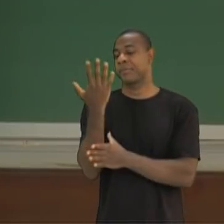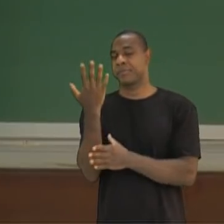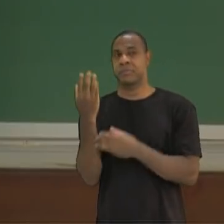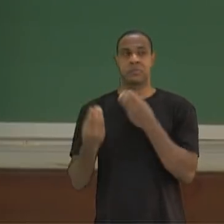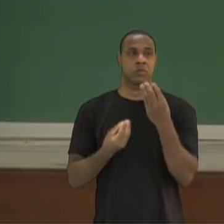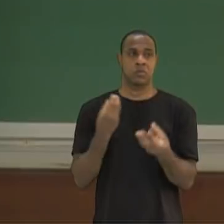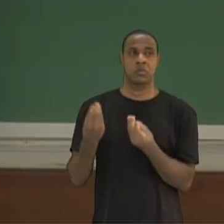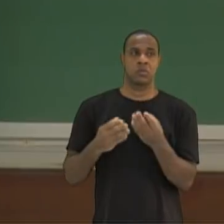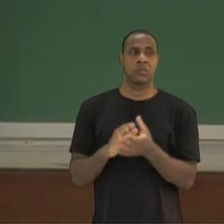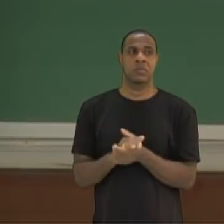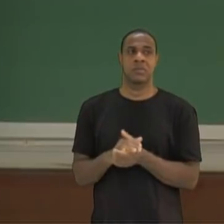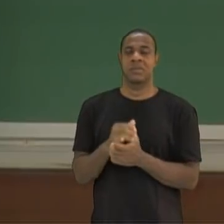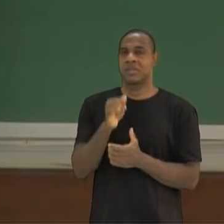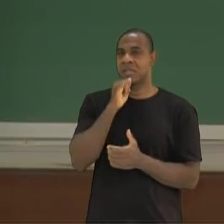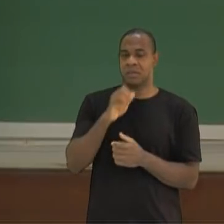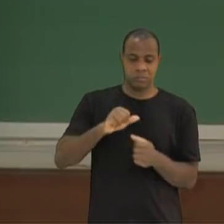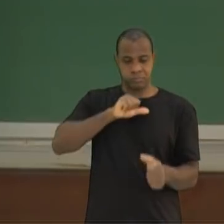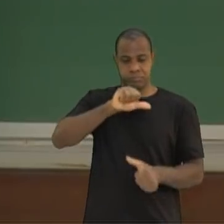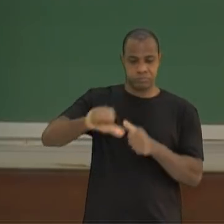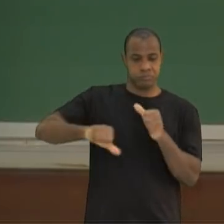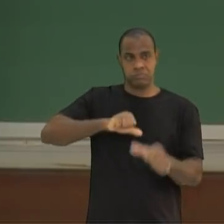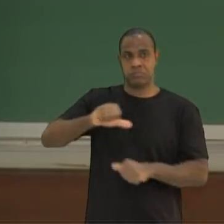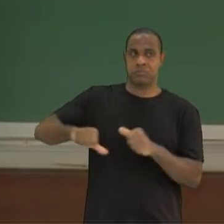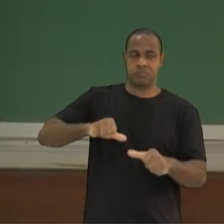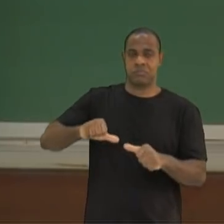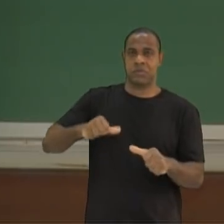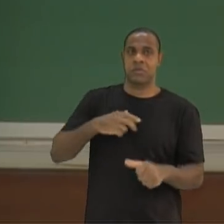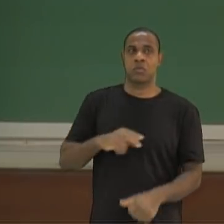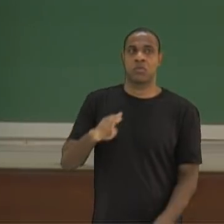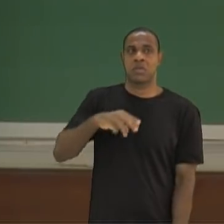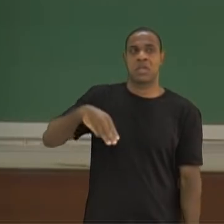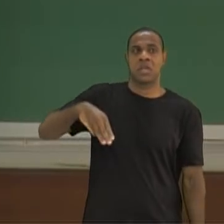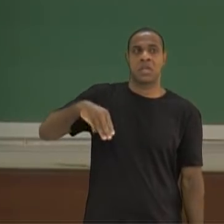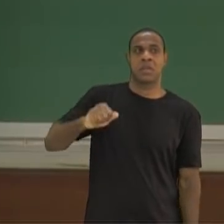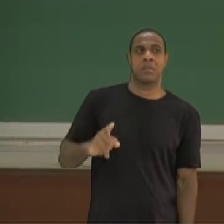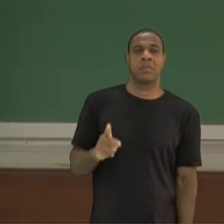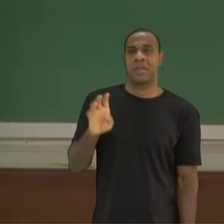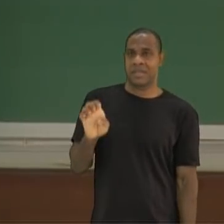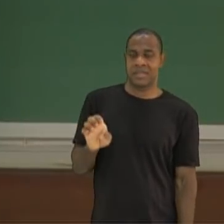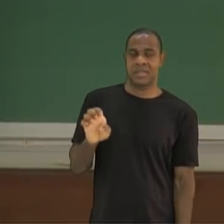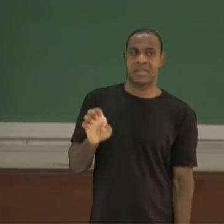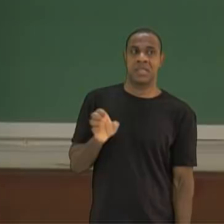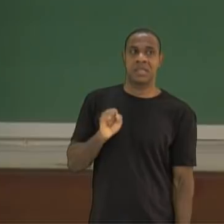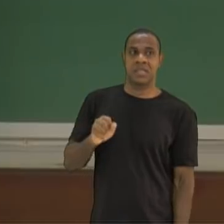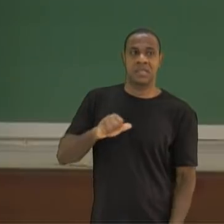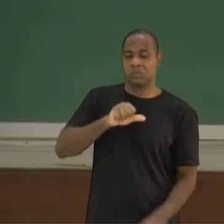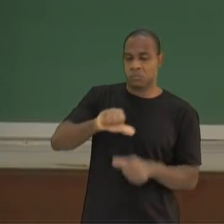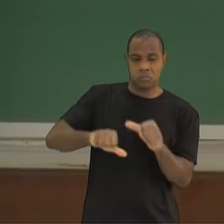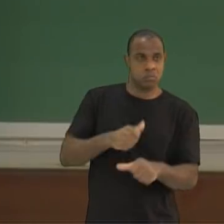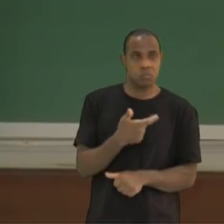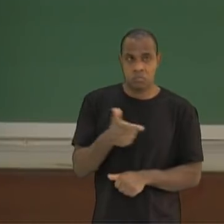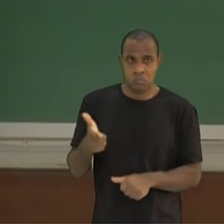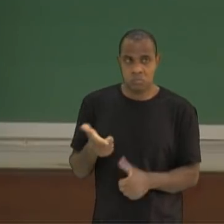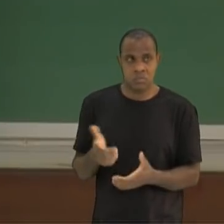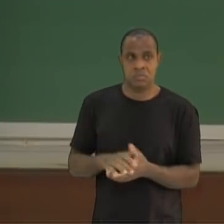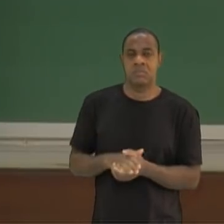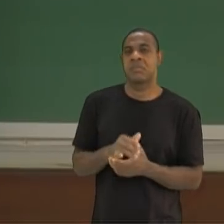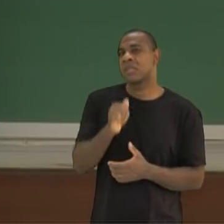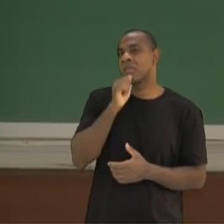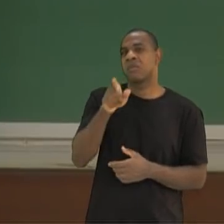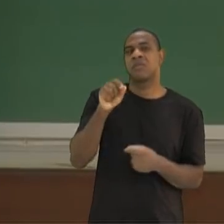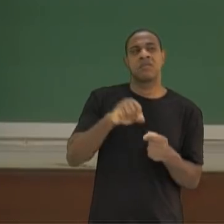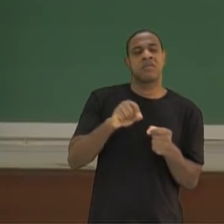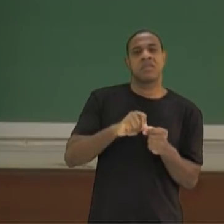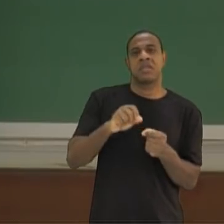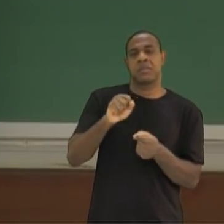assim, se houve transformação, eu vou usar o make. Se a coisa não foi transformada, então, por exemplo, ó, você vai fazer uma